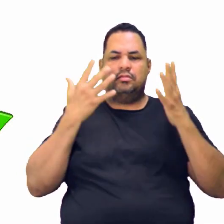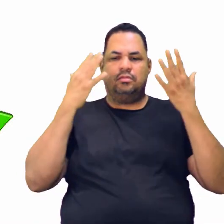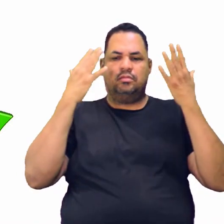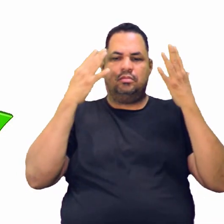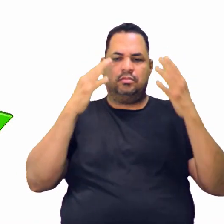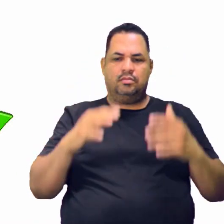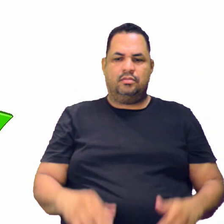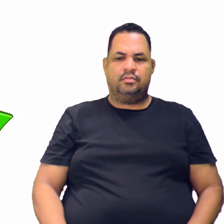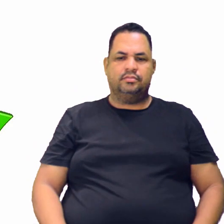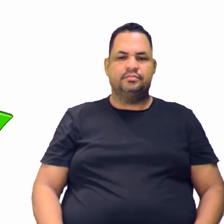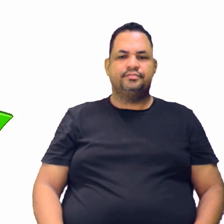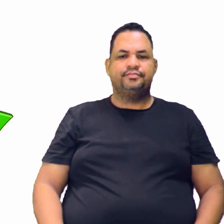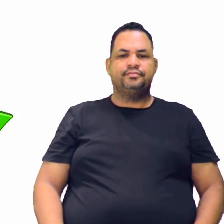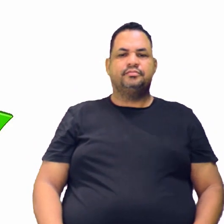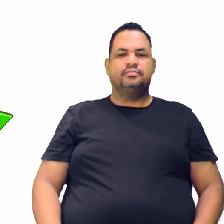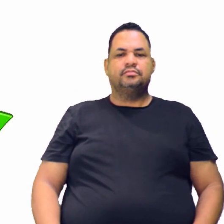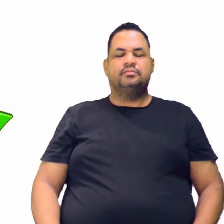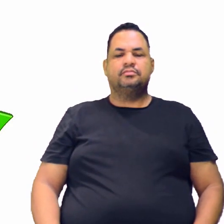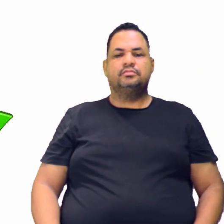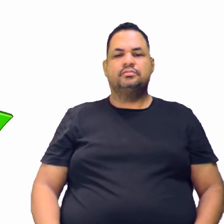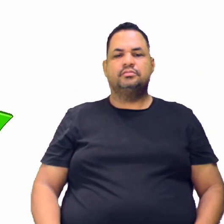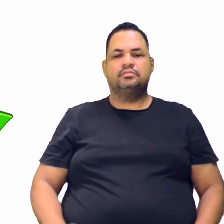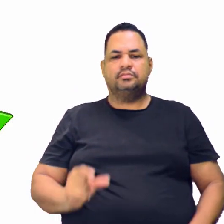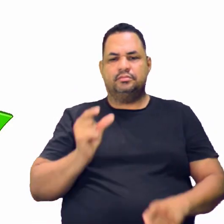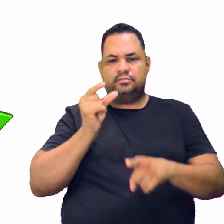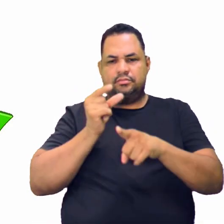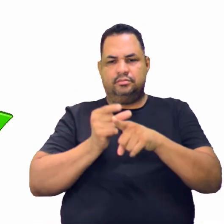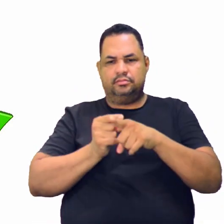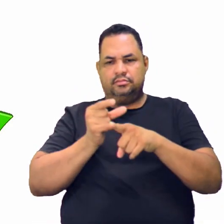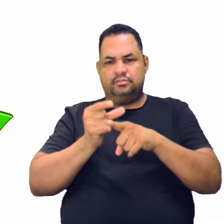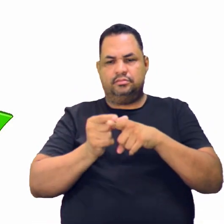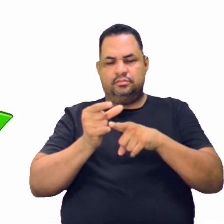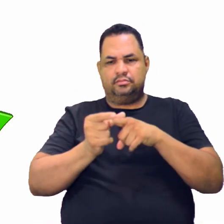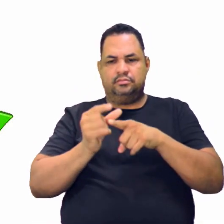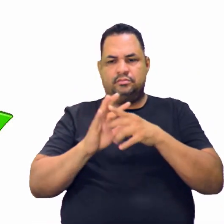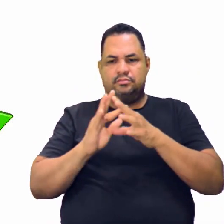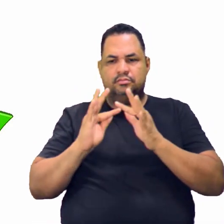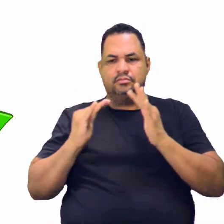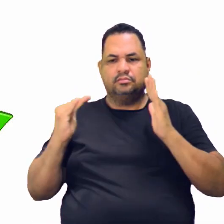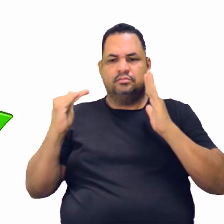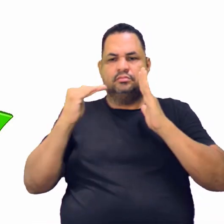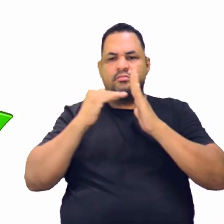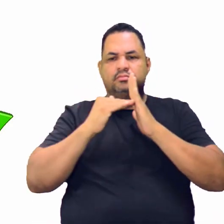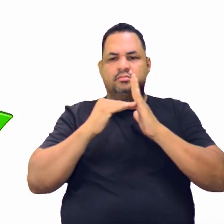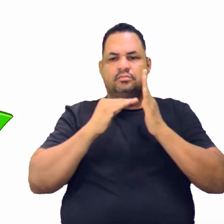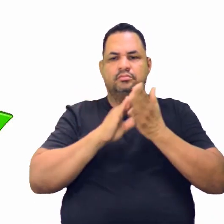ó. A sílaba forte sempre, ó, a última, então eu tenho o